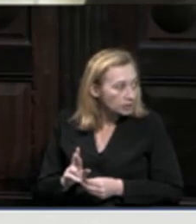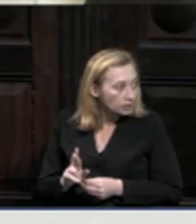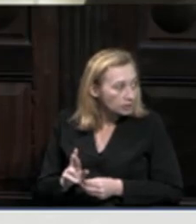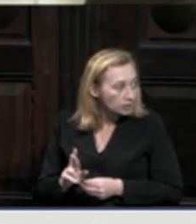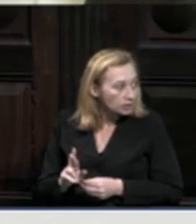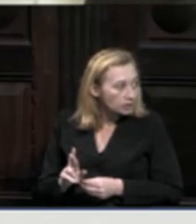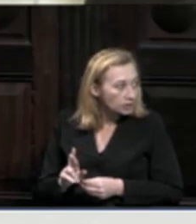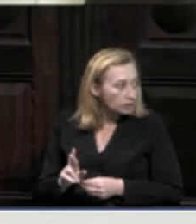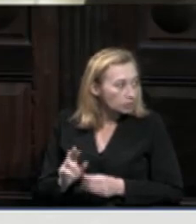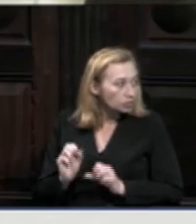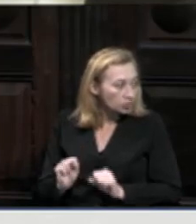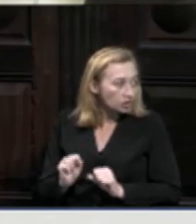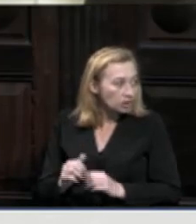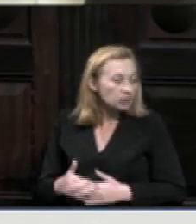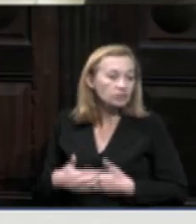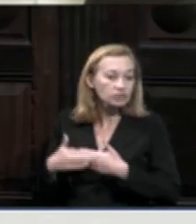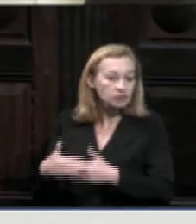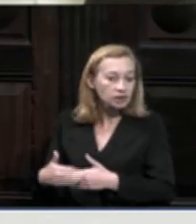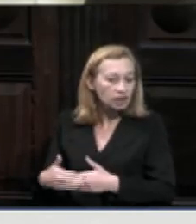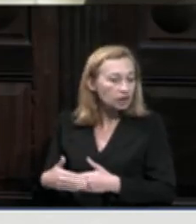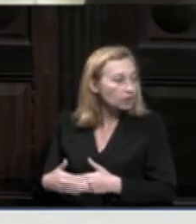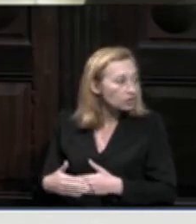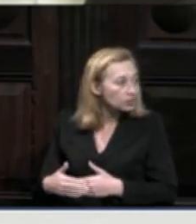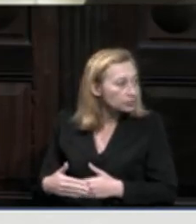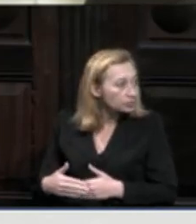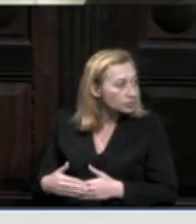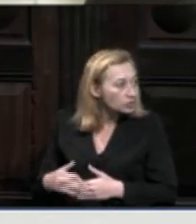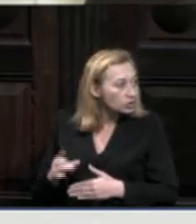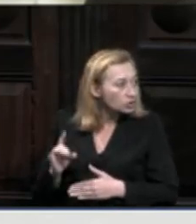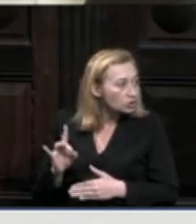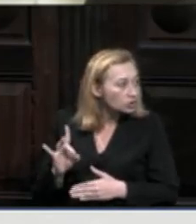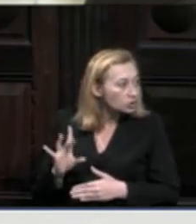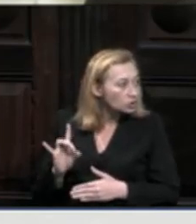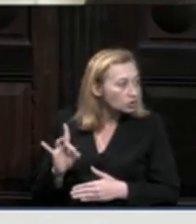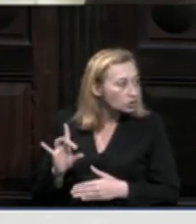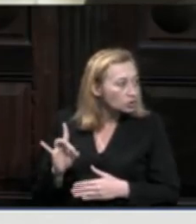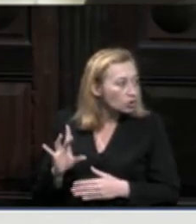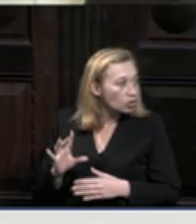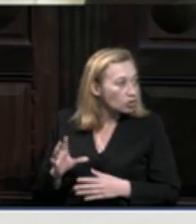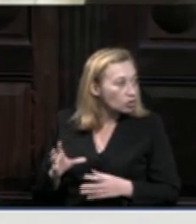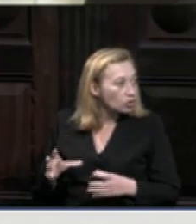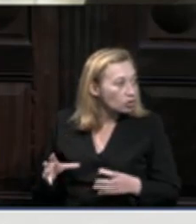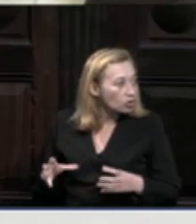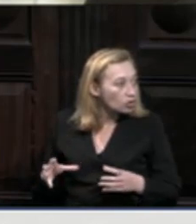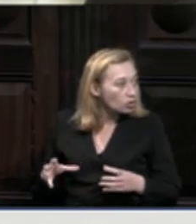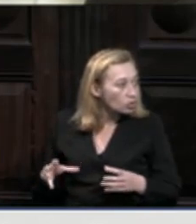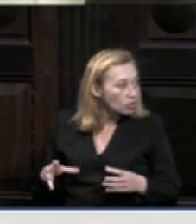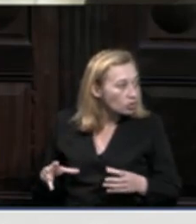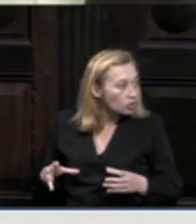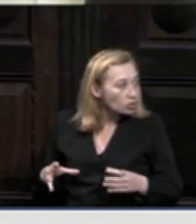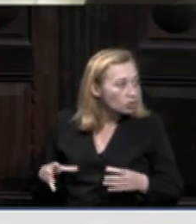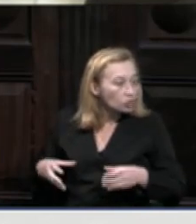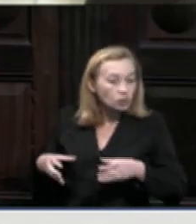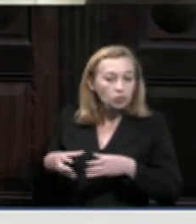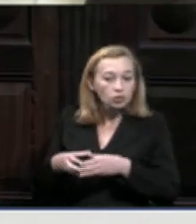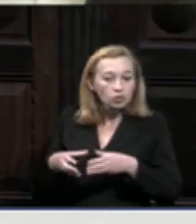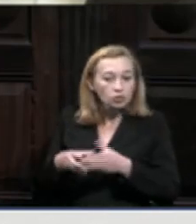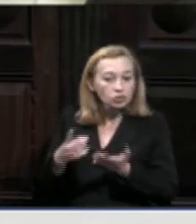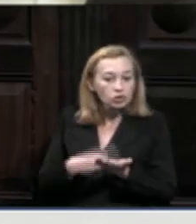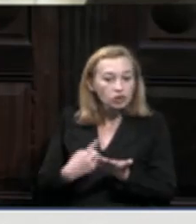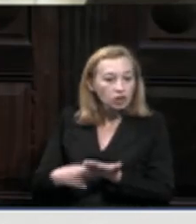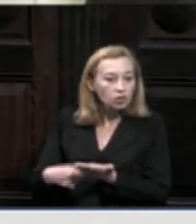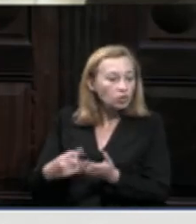pudéssemos avançar na direção, somente na construção de um grande acordo de plenário, que,